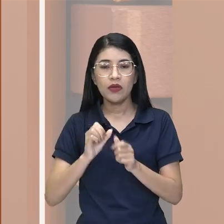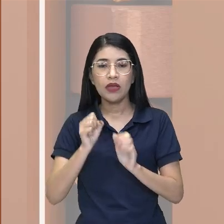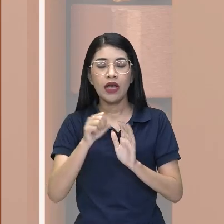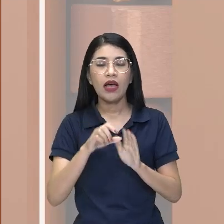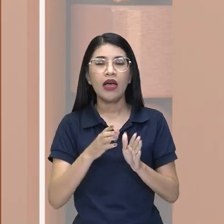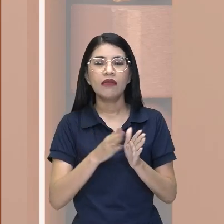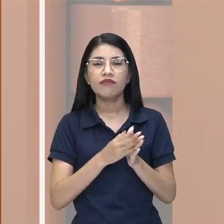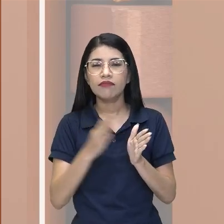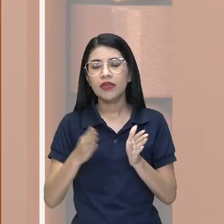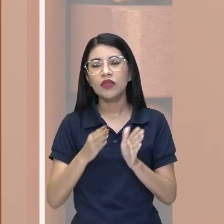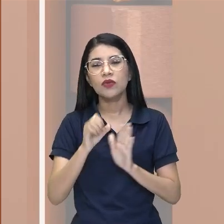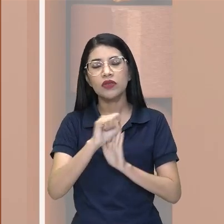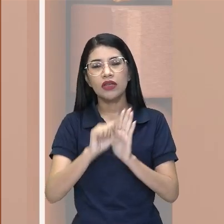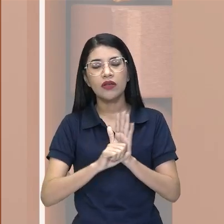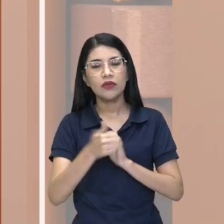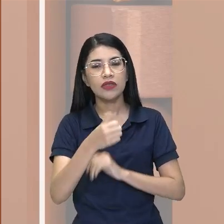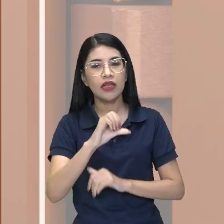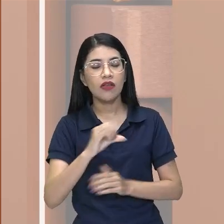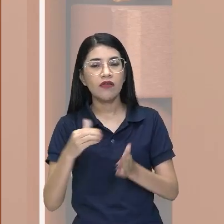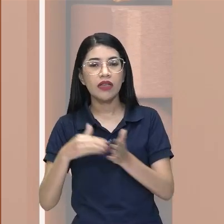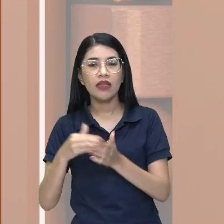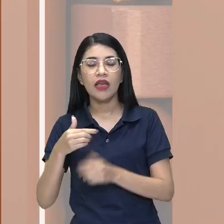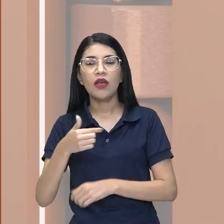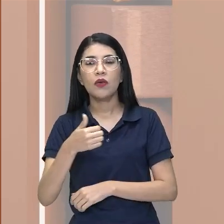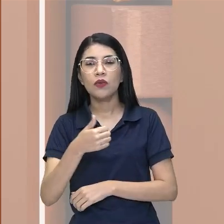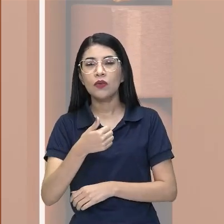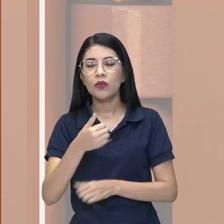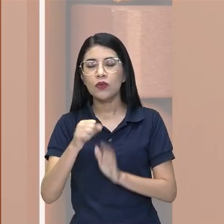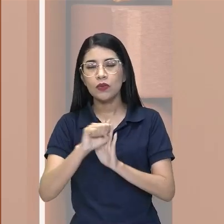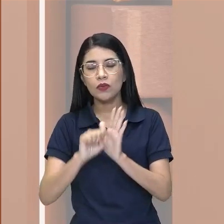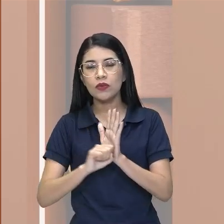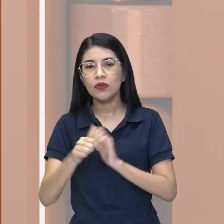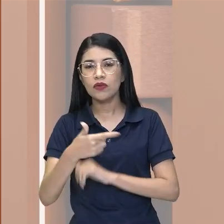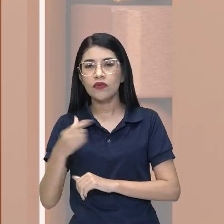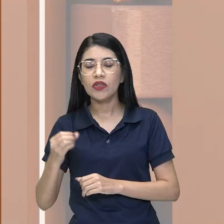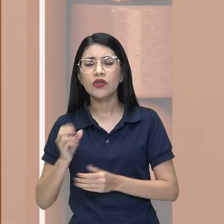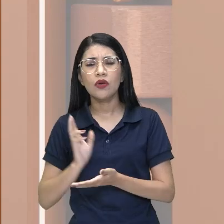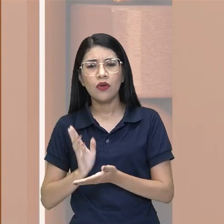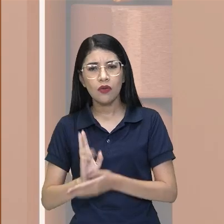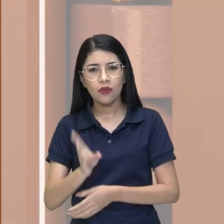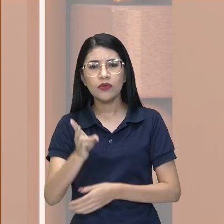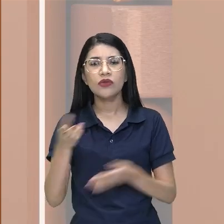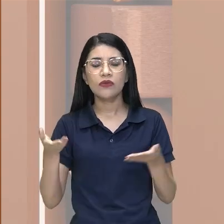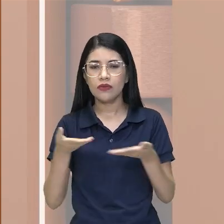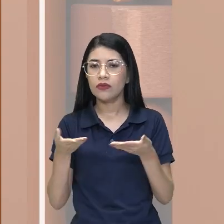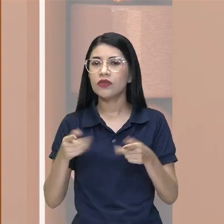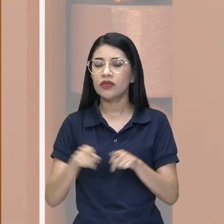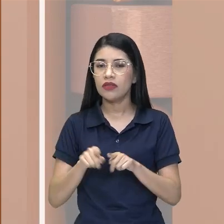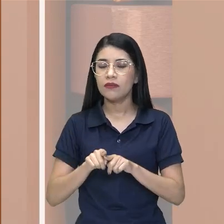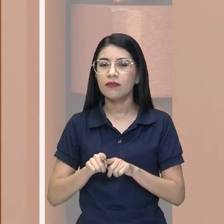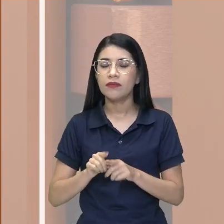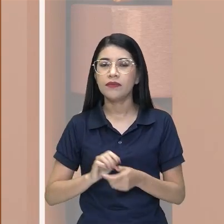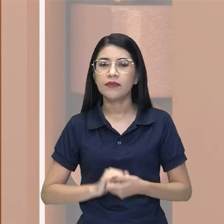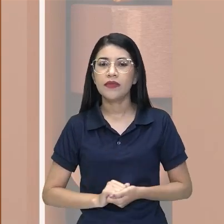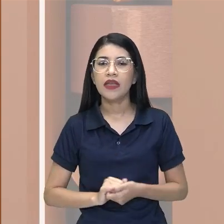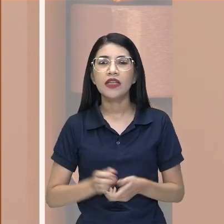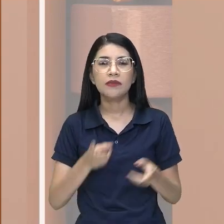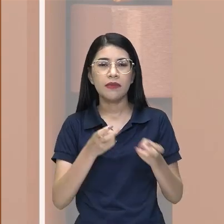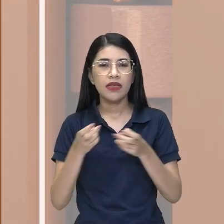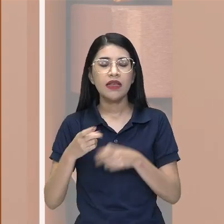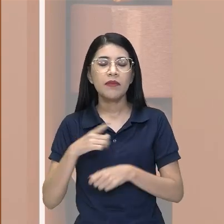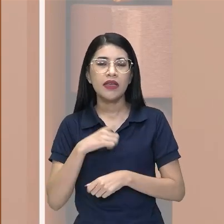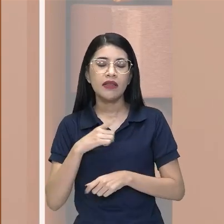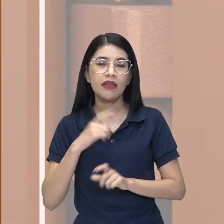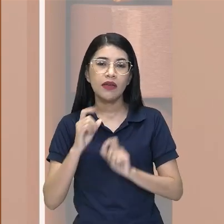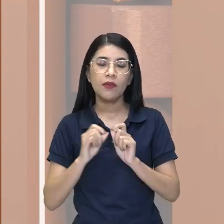XIX até a primeira metade do século XX. Aliás, até os dias de hoje, até no tempo presente, a gente vê ainda a